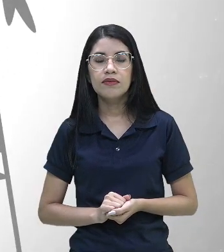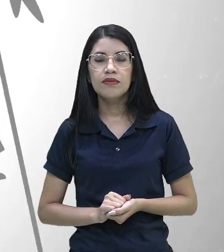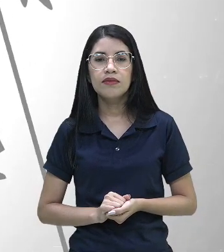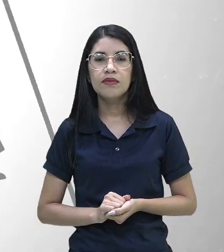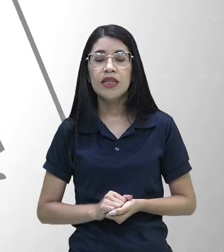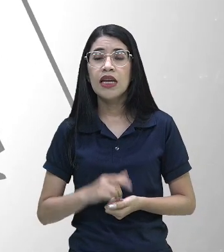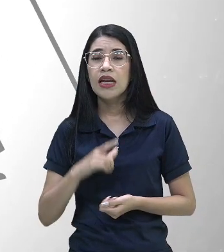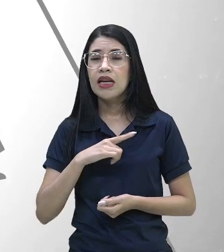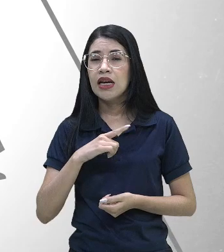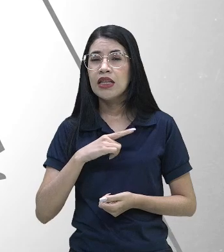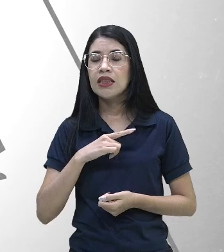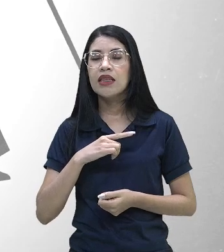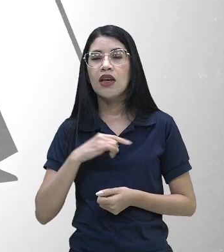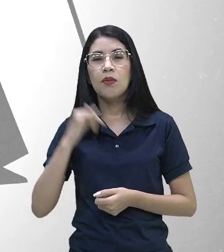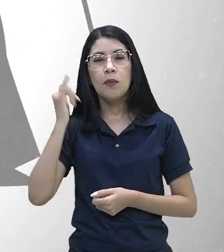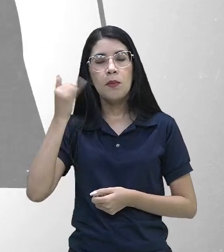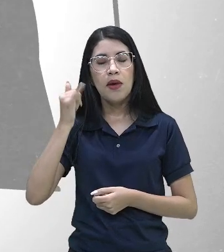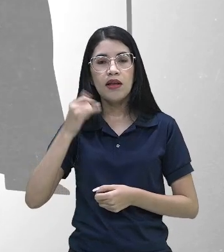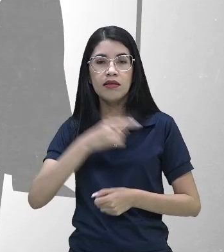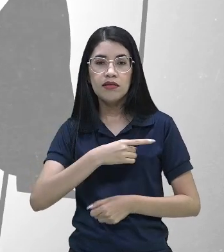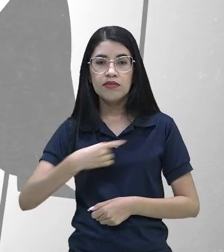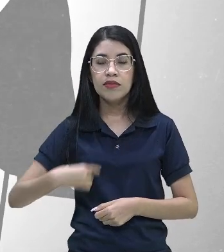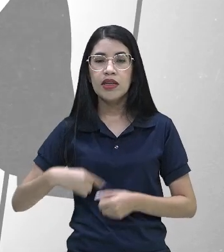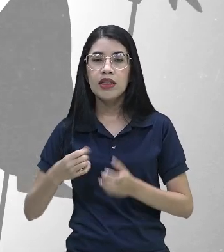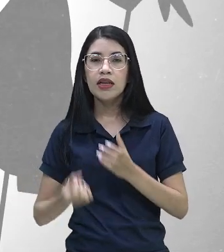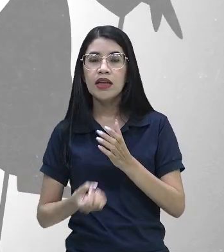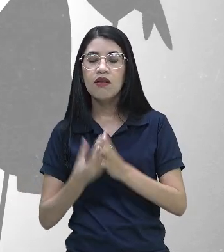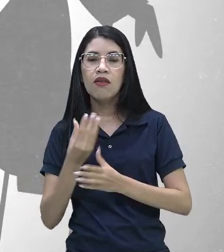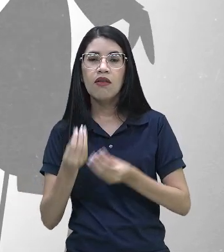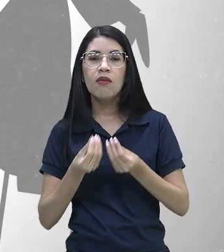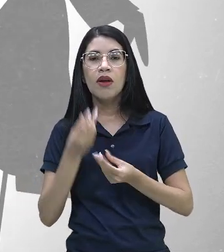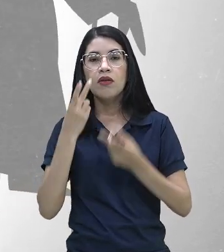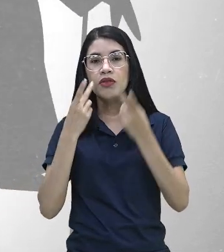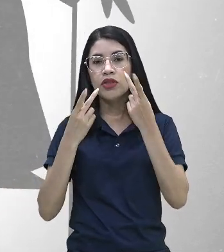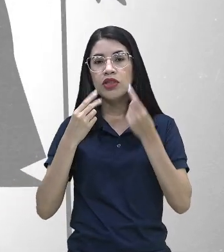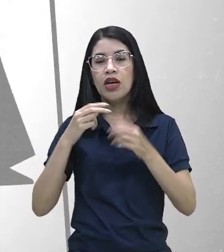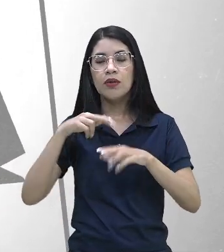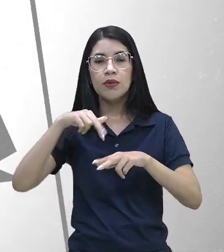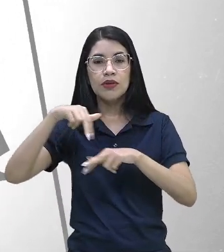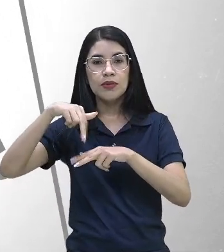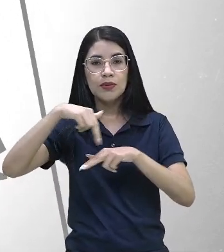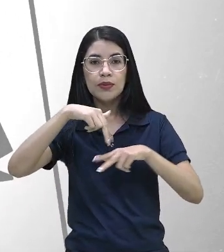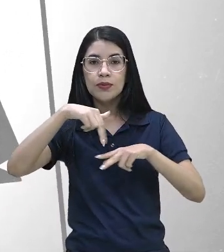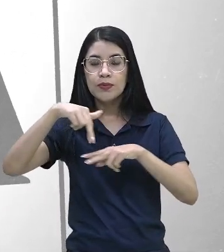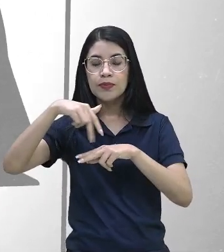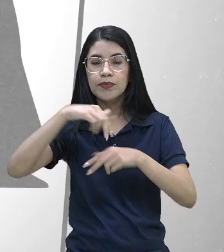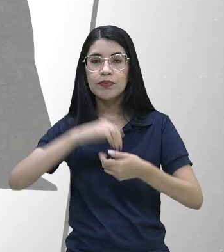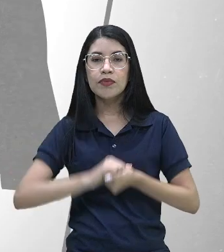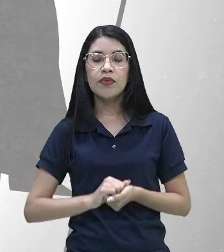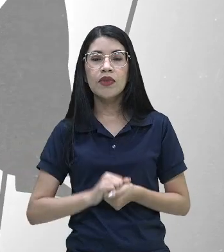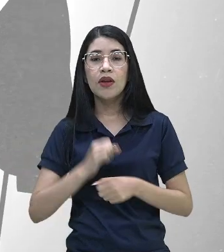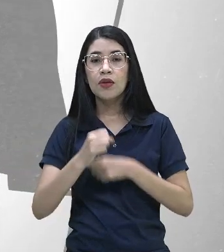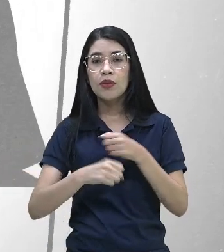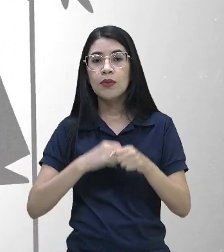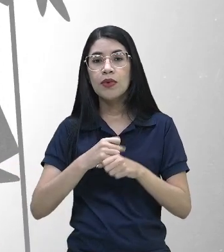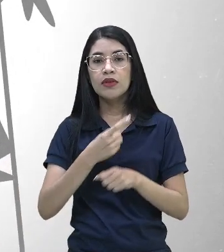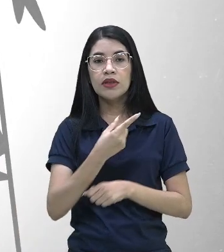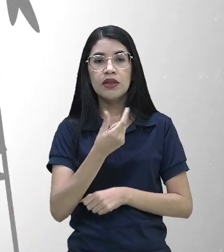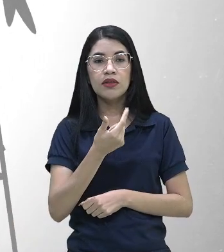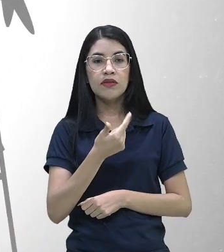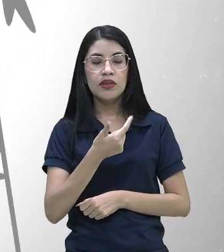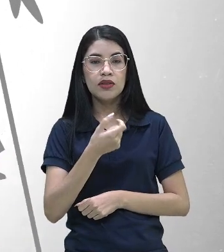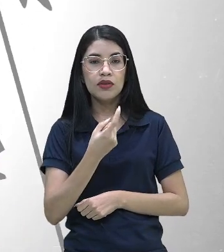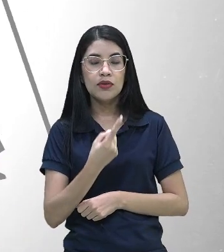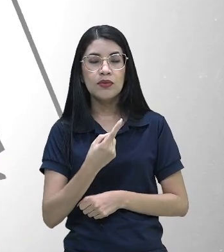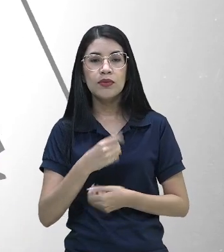Existe uma lenda chinesa a respeito da origem do teatro de sombras. No ano 121, o imperador